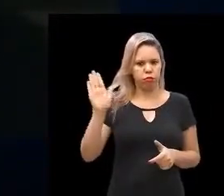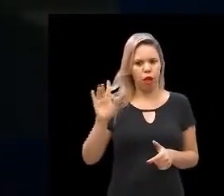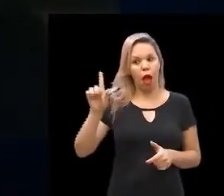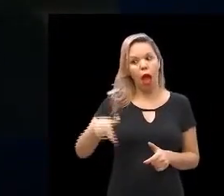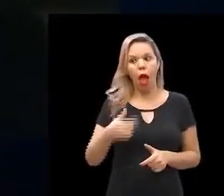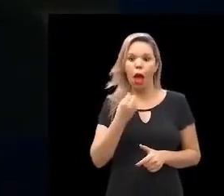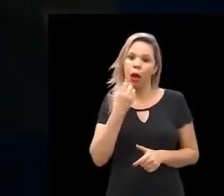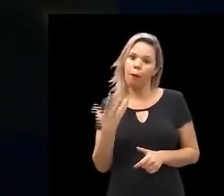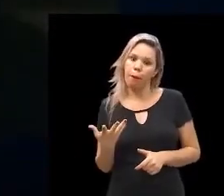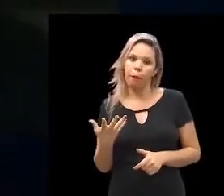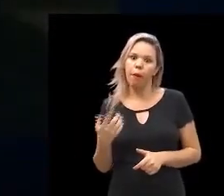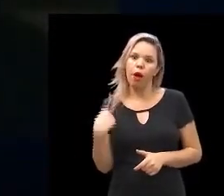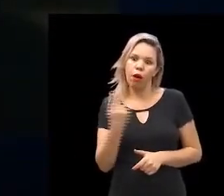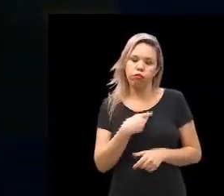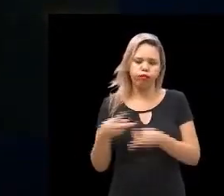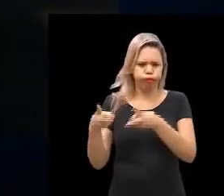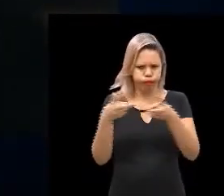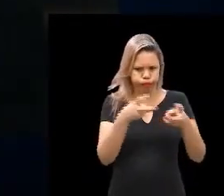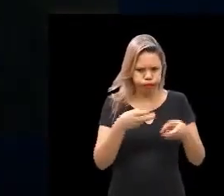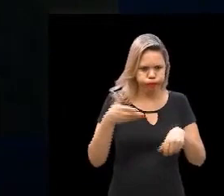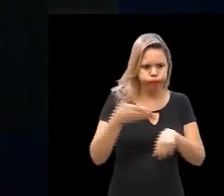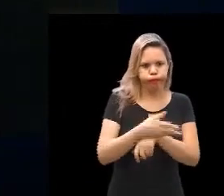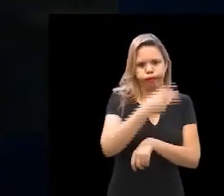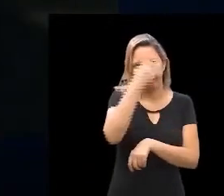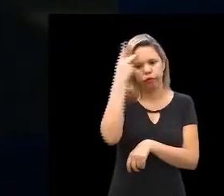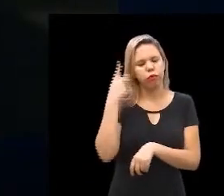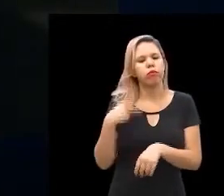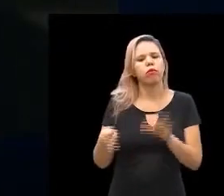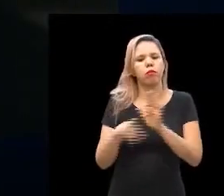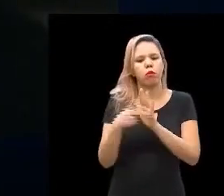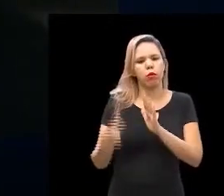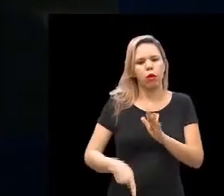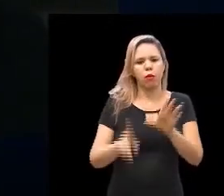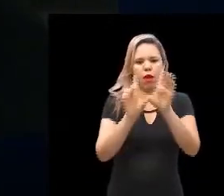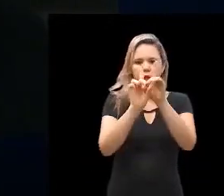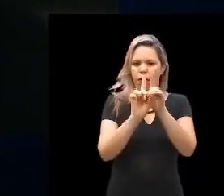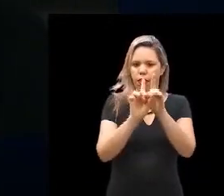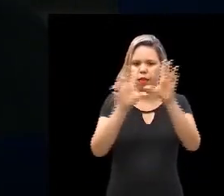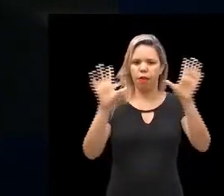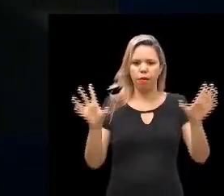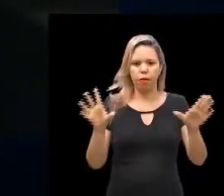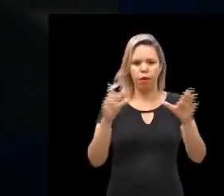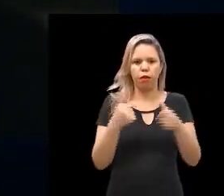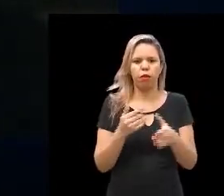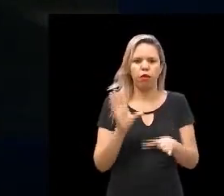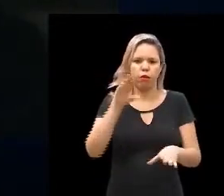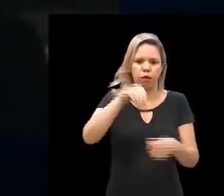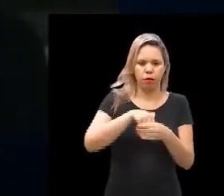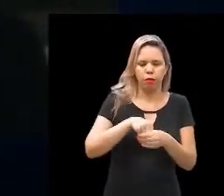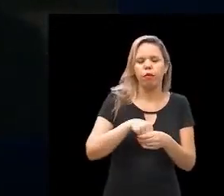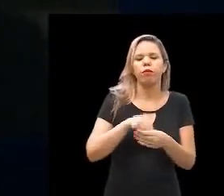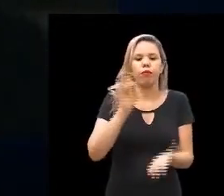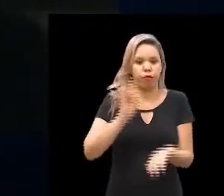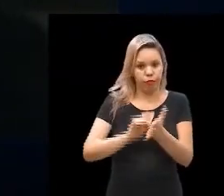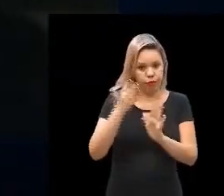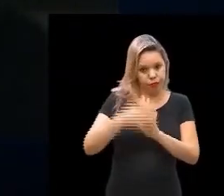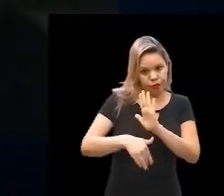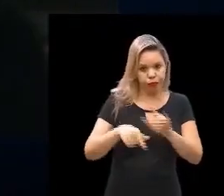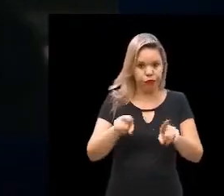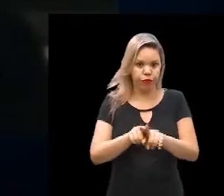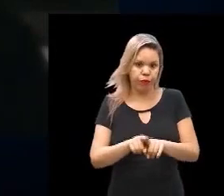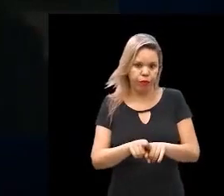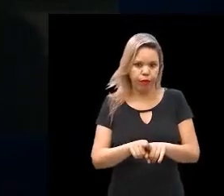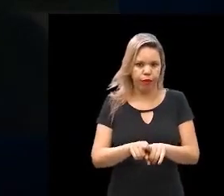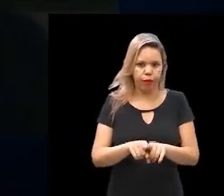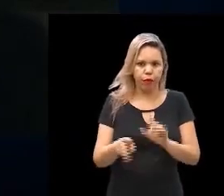lado, é muito bom, porque a gente vê o acesso das pessoas, né, a própria democracia se constituindo em verdade. Mas, por outro